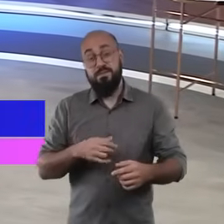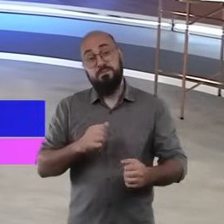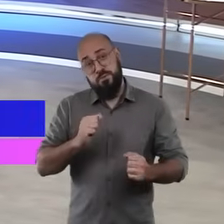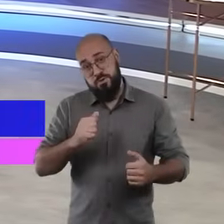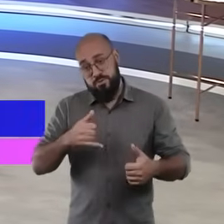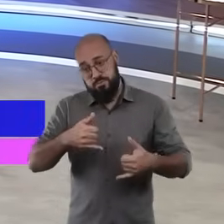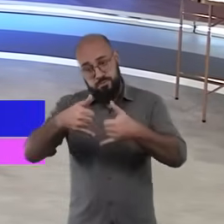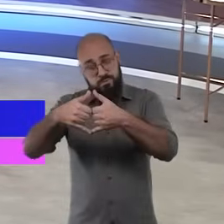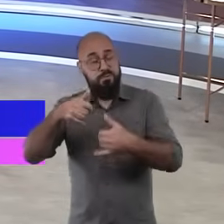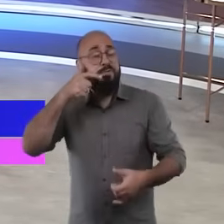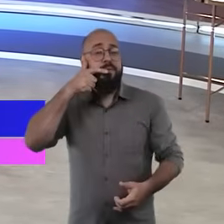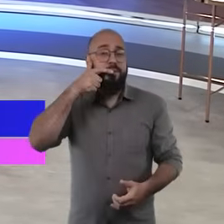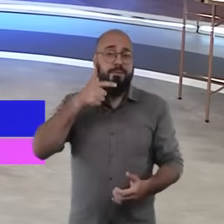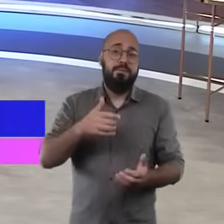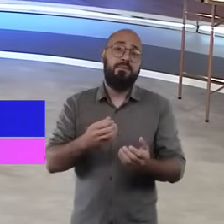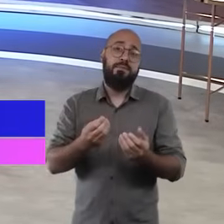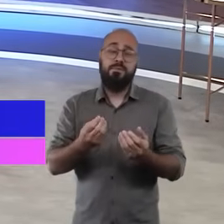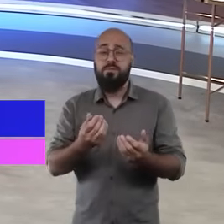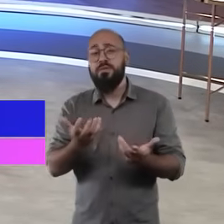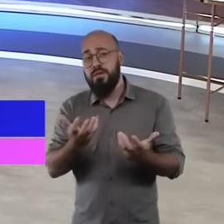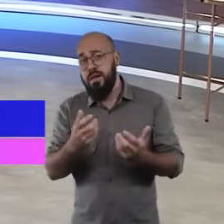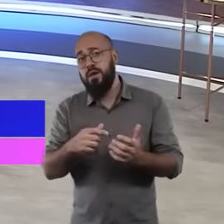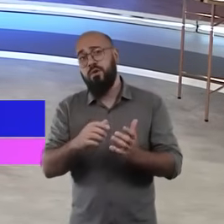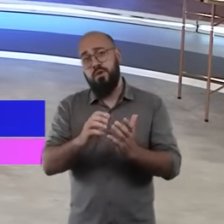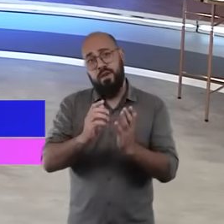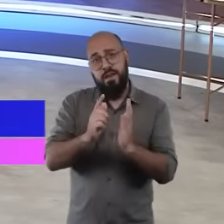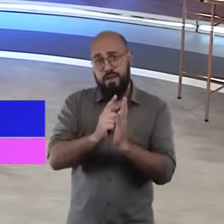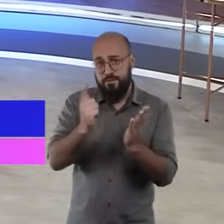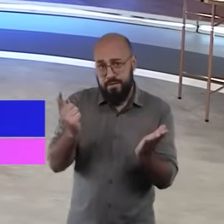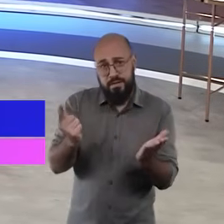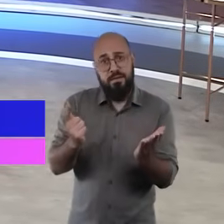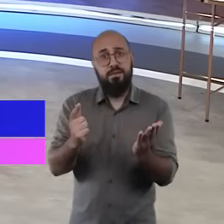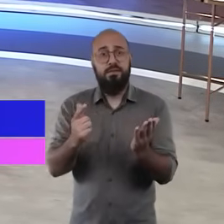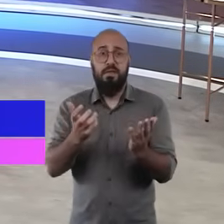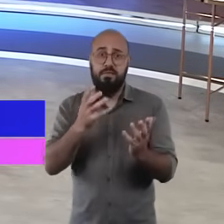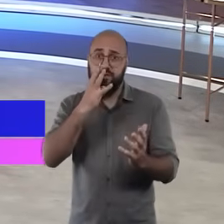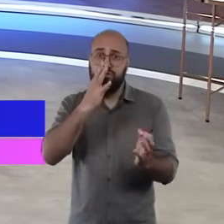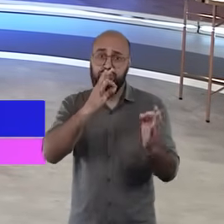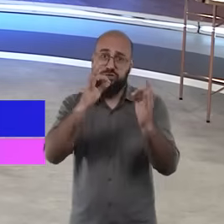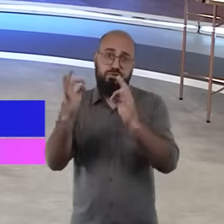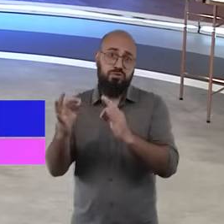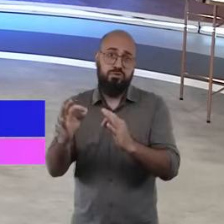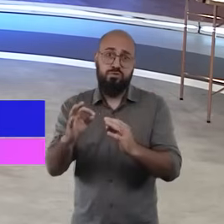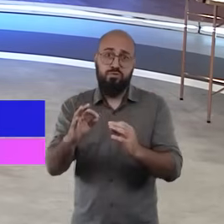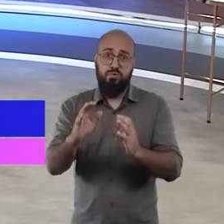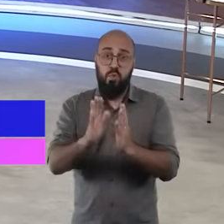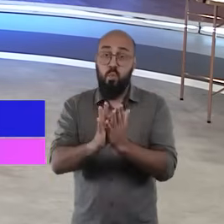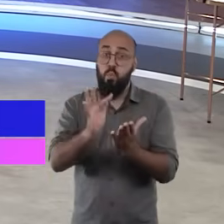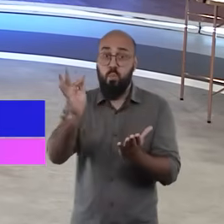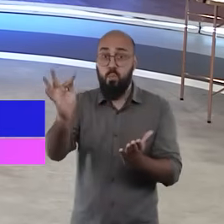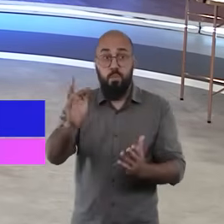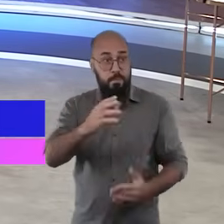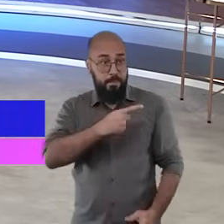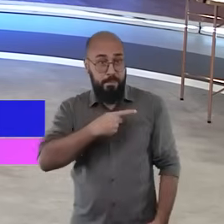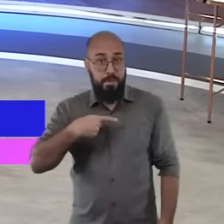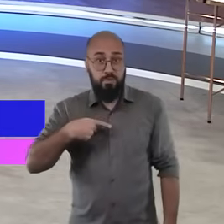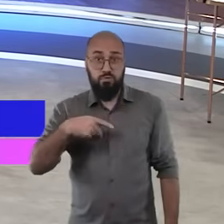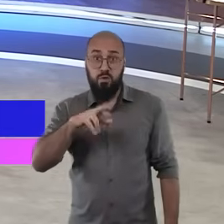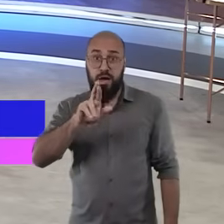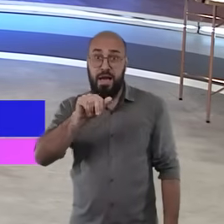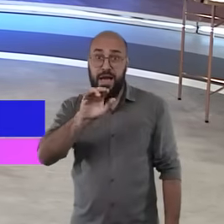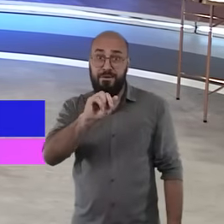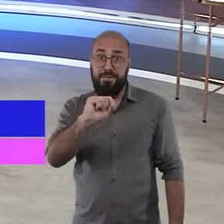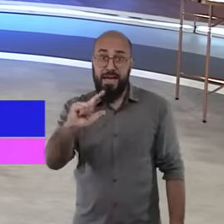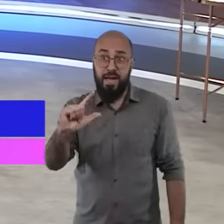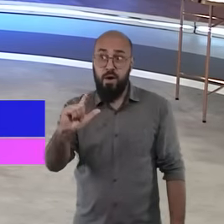nossos atendentes e vai dizer assim, olha, eu quero receber a revista Eu Creio, porque eu estou assistindo agora o Arena do Futuro e o pastor Rafael acabou de apresentar esse